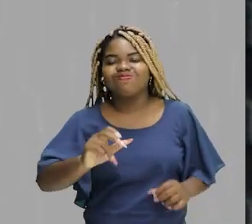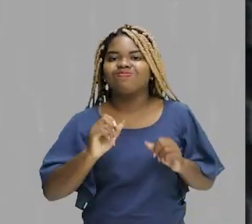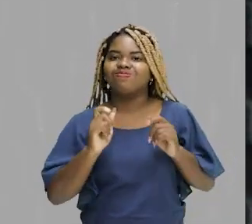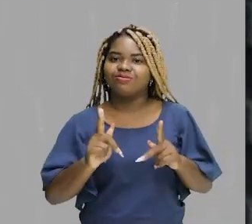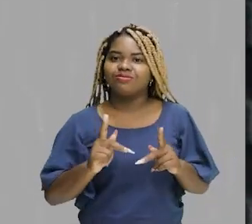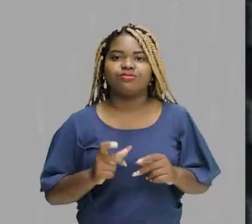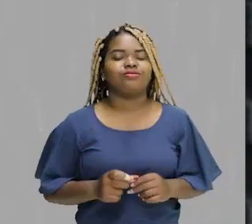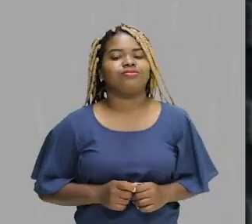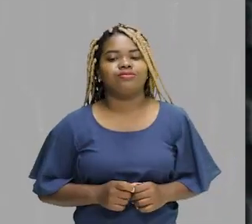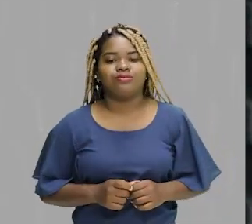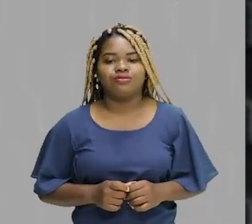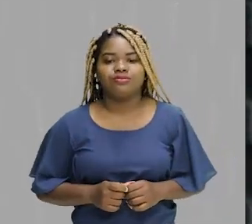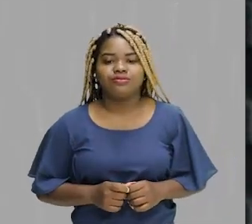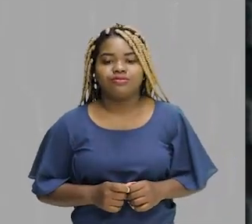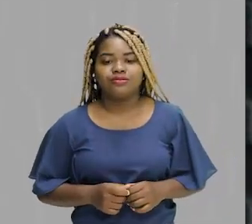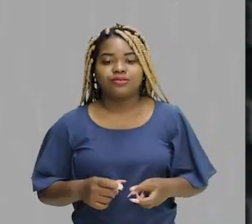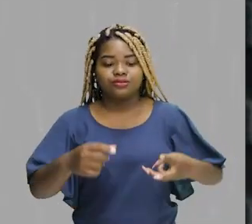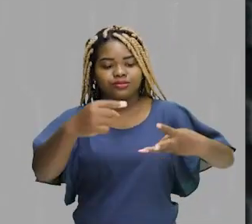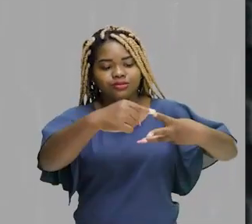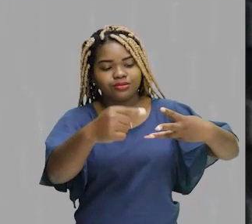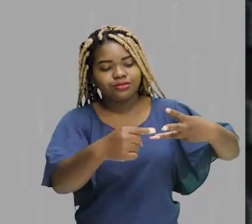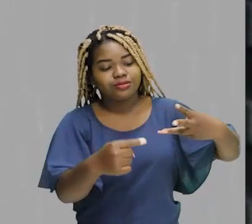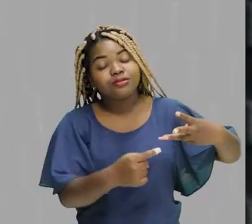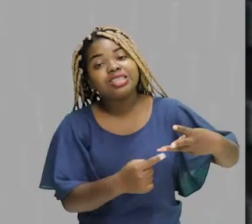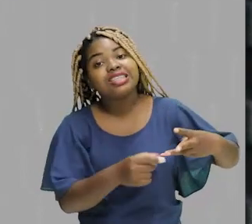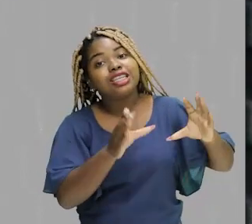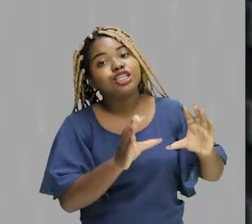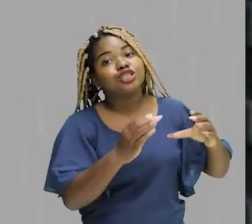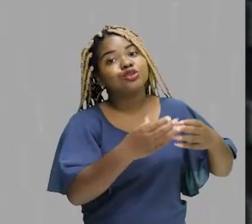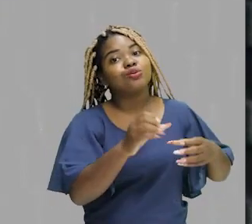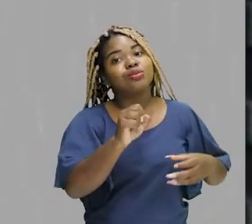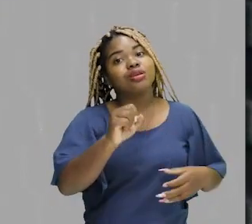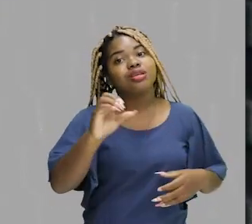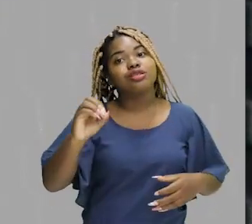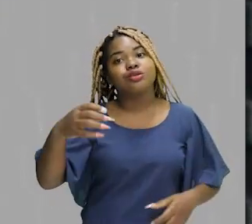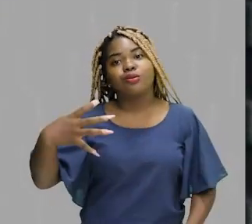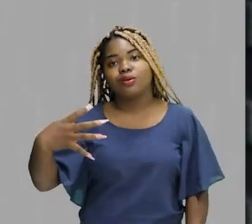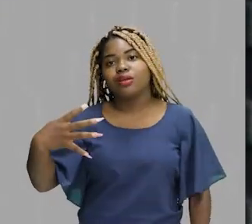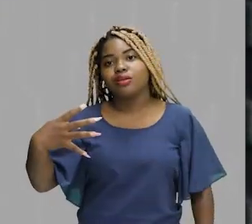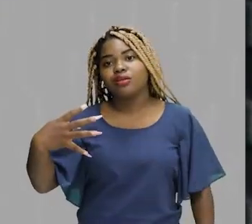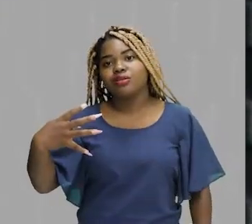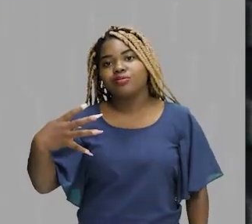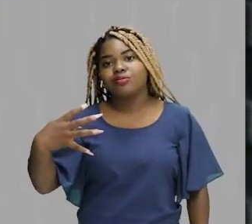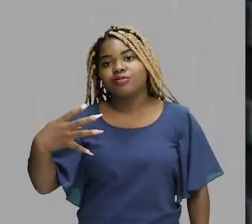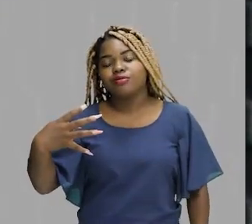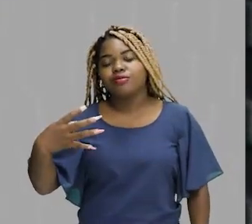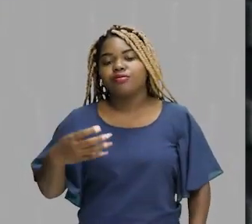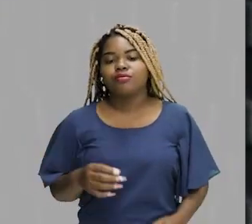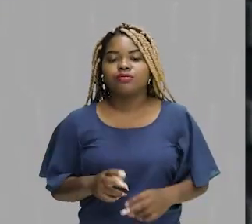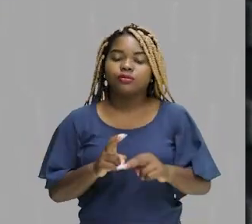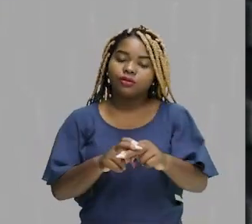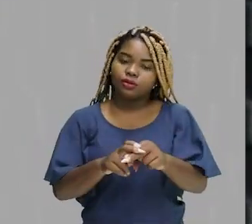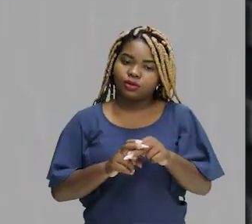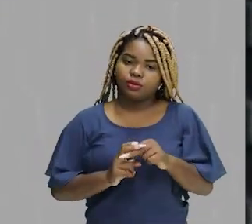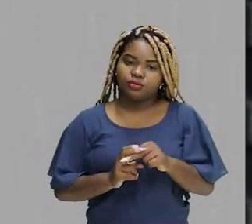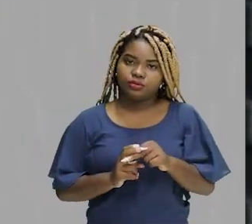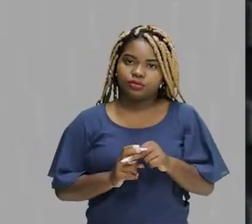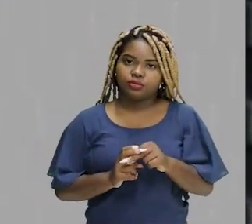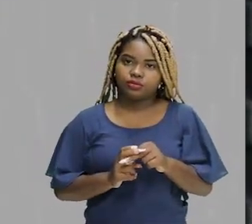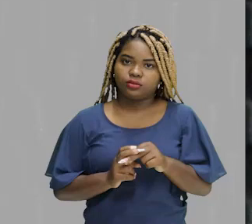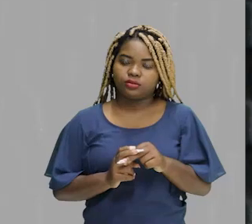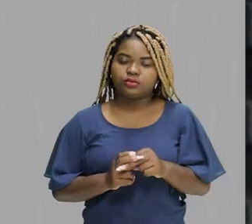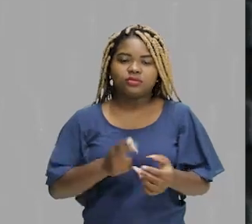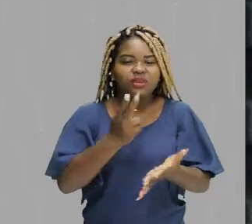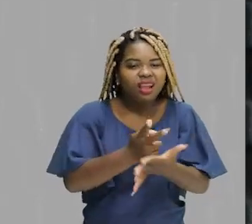nós temos 3 grupos SO4. 3 grupos SO4. Então, para não ficar